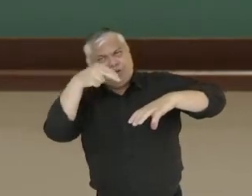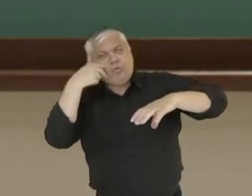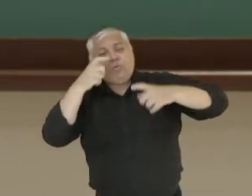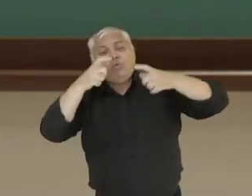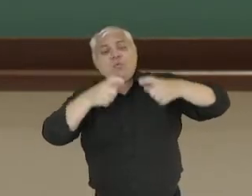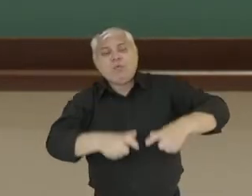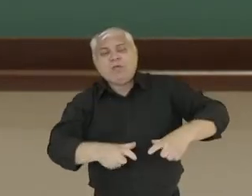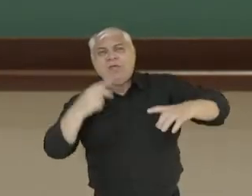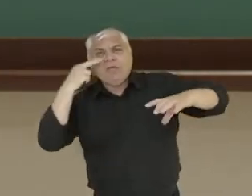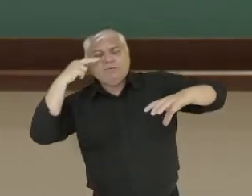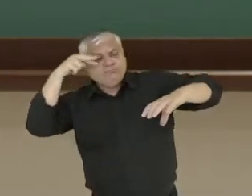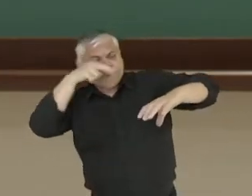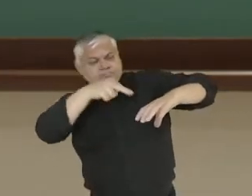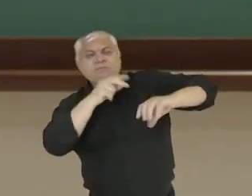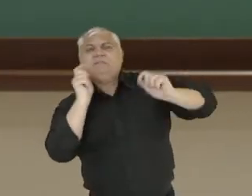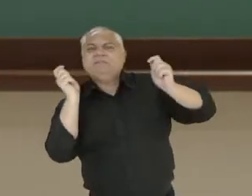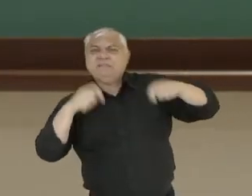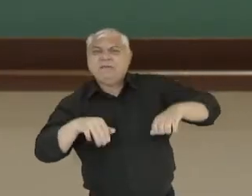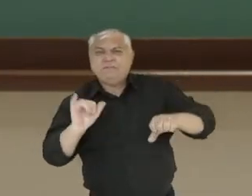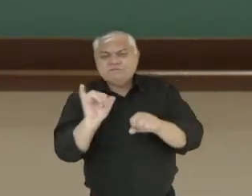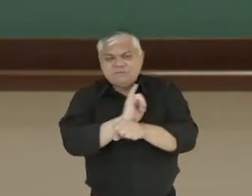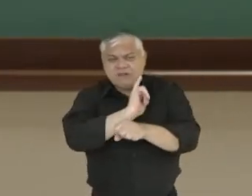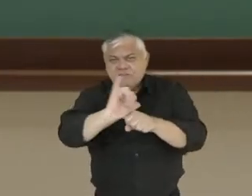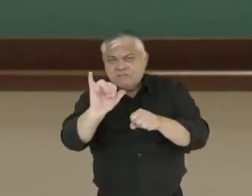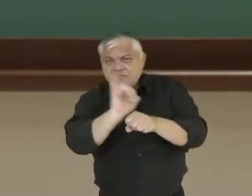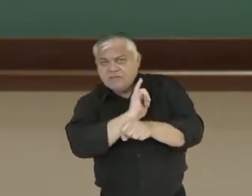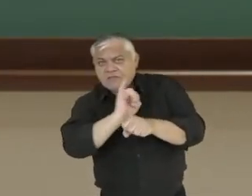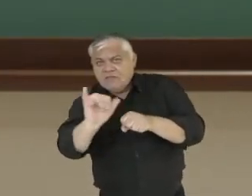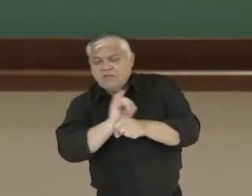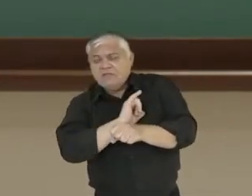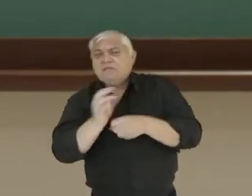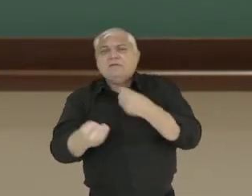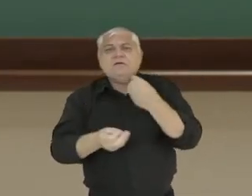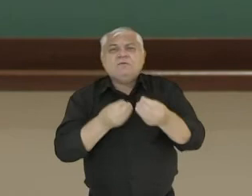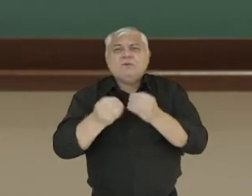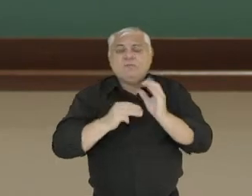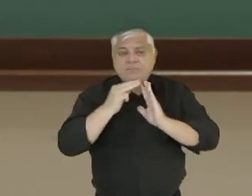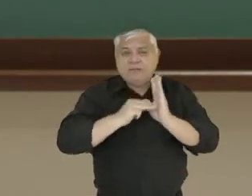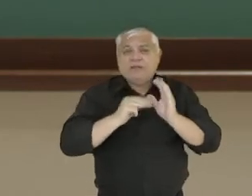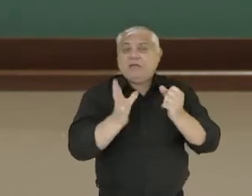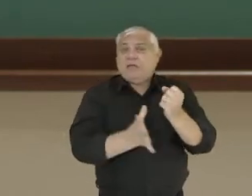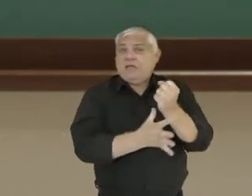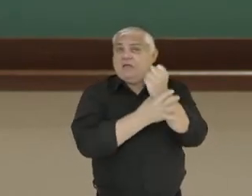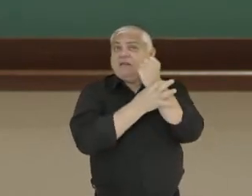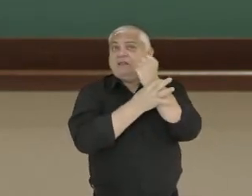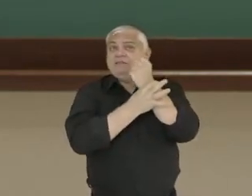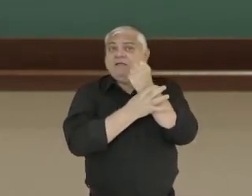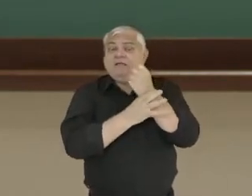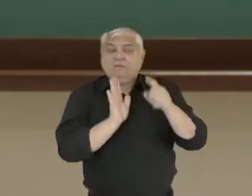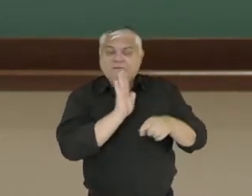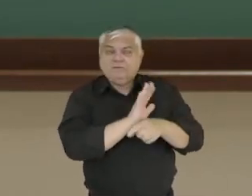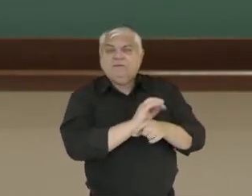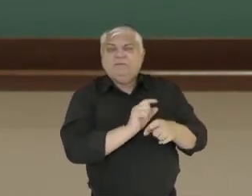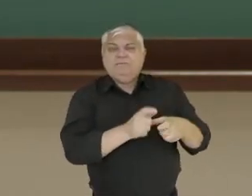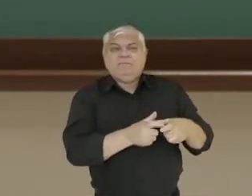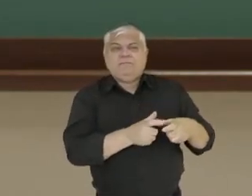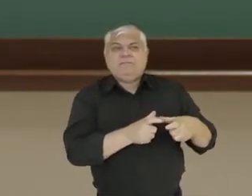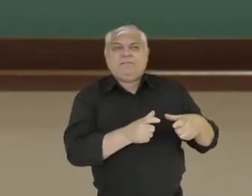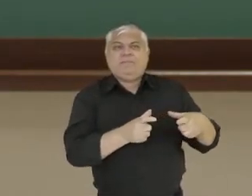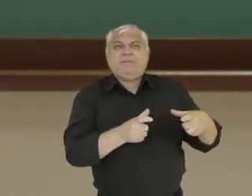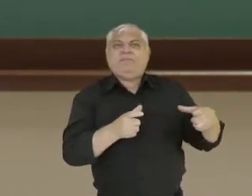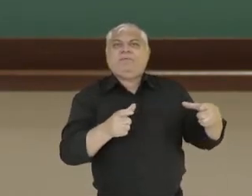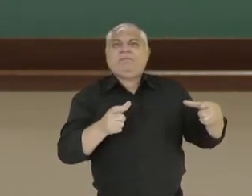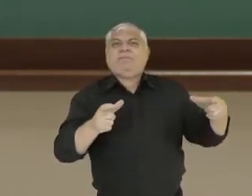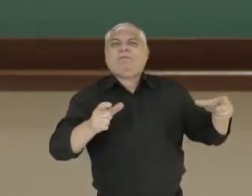podem ser desenvolvidas estratégias, métodos para garantir o crescimento dessa cidade de maneira mais